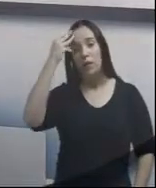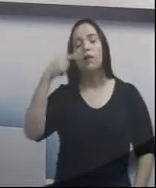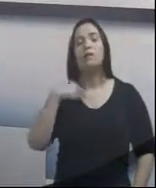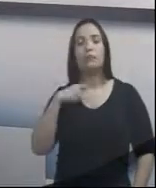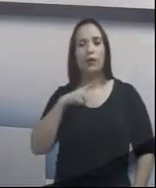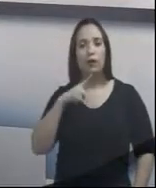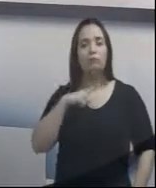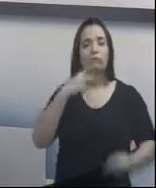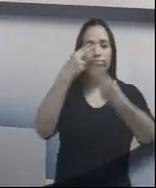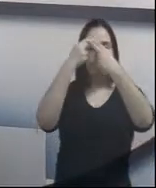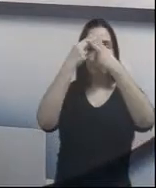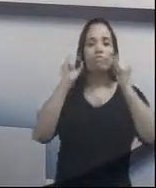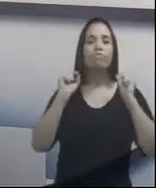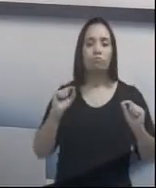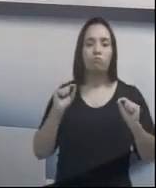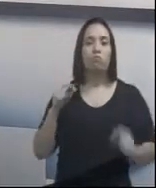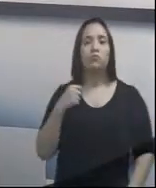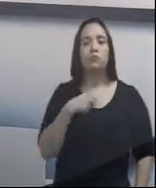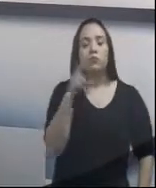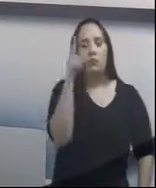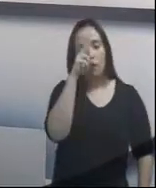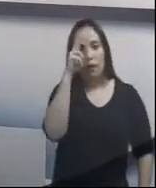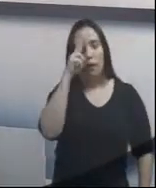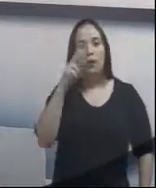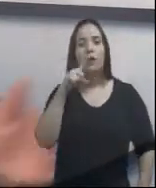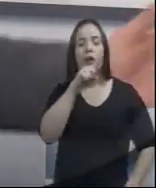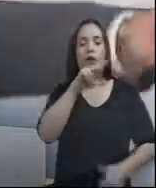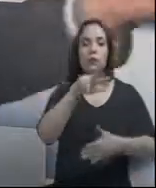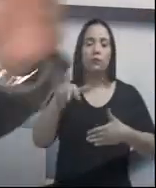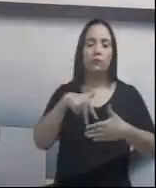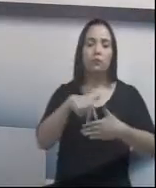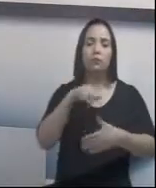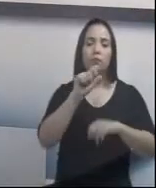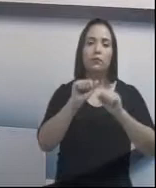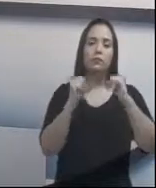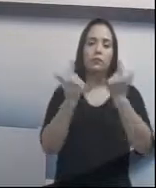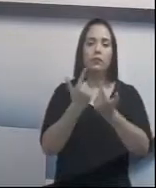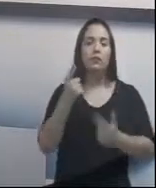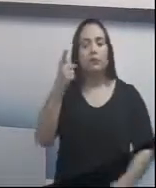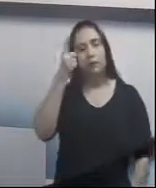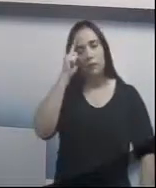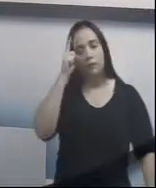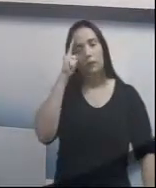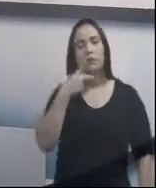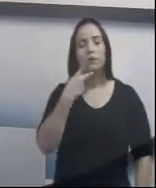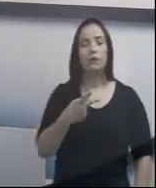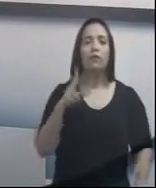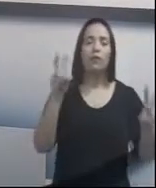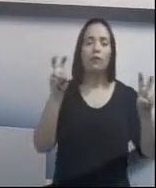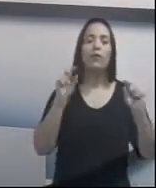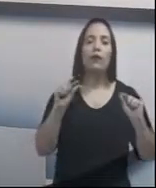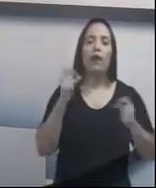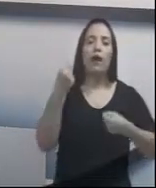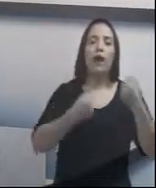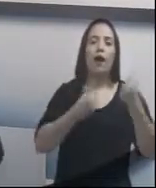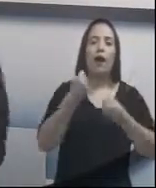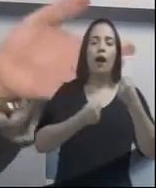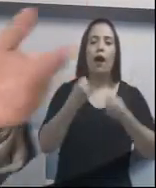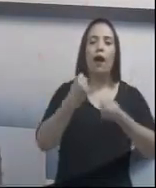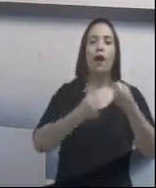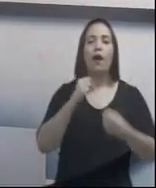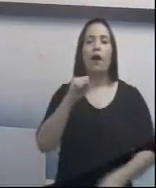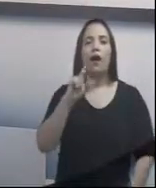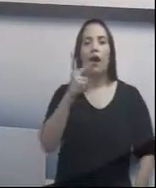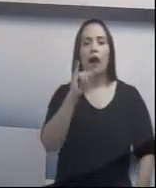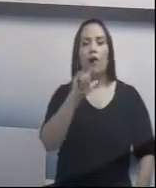não, mas eu tenho memória. Eu me lembro todo dia naquela tribuna, deputado, até o senhor ficava zangado. Falava mal das Hilux, falava mal de